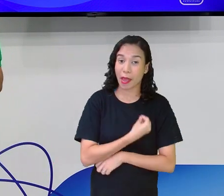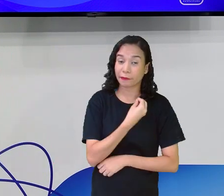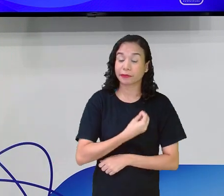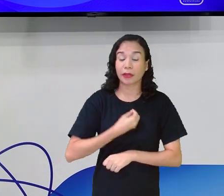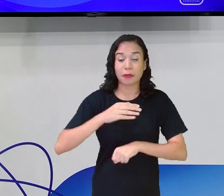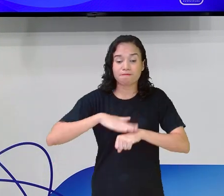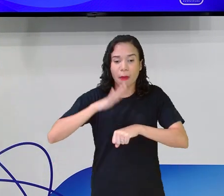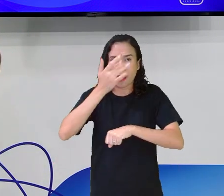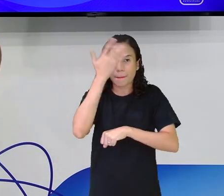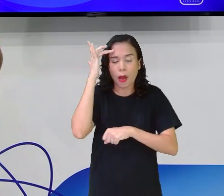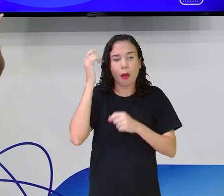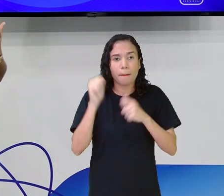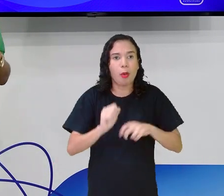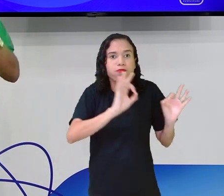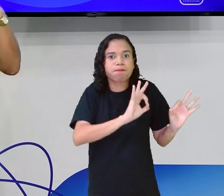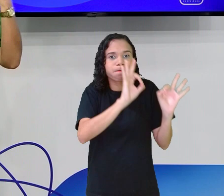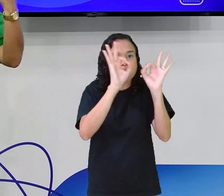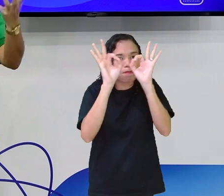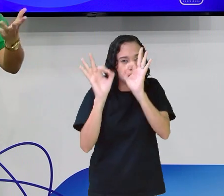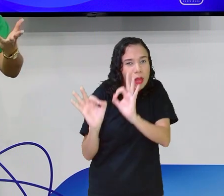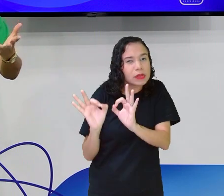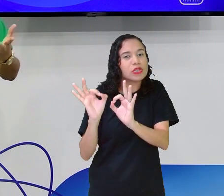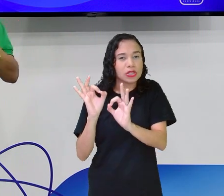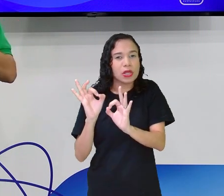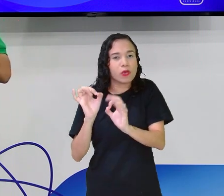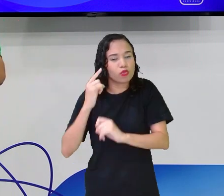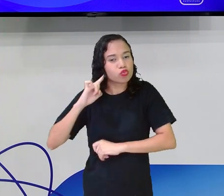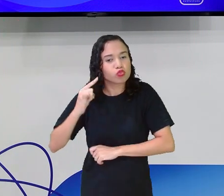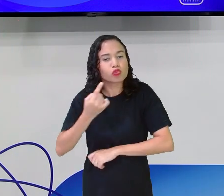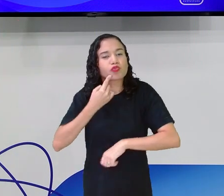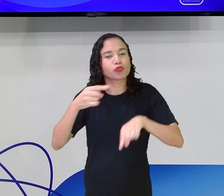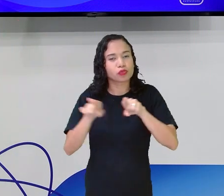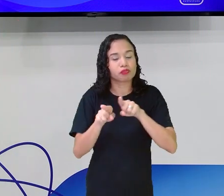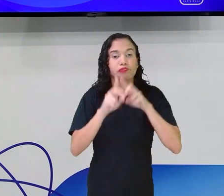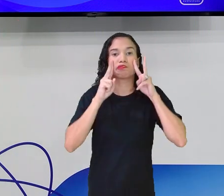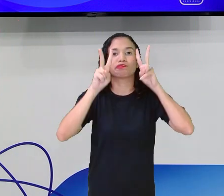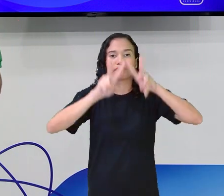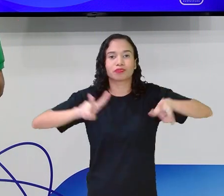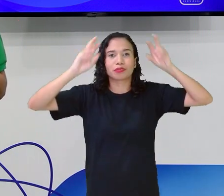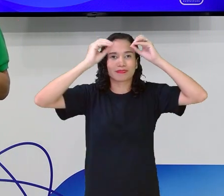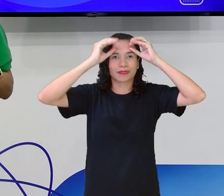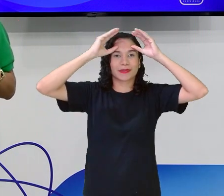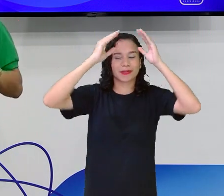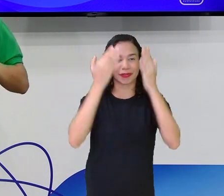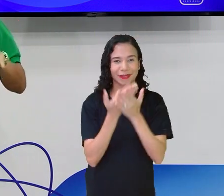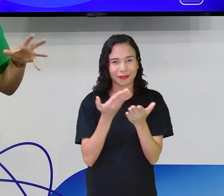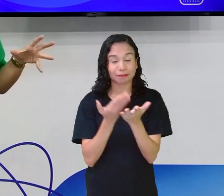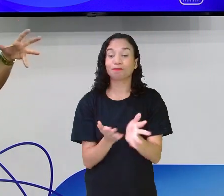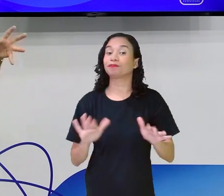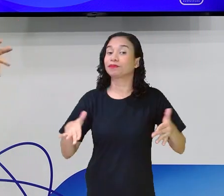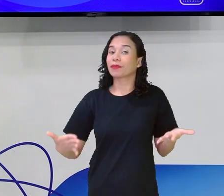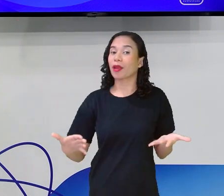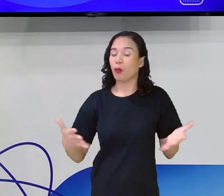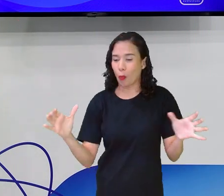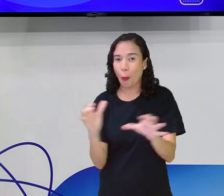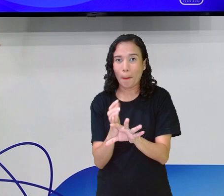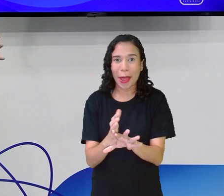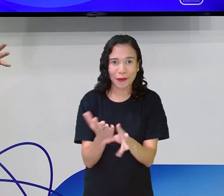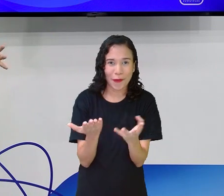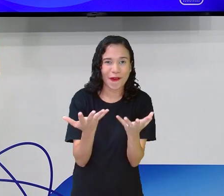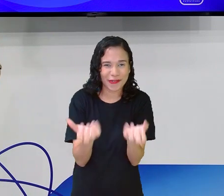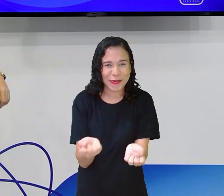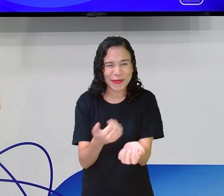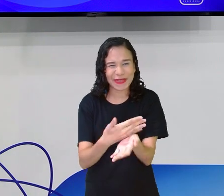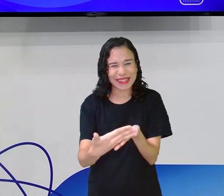mais pessoas consigam assistir, mais pessoas consigam acessar as nossas aulas. Então, time completo,